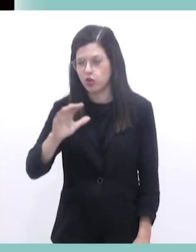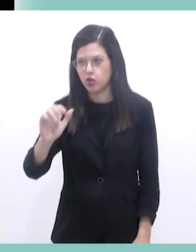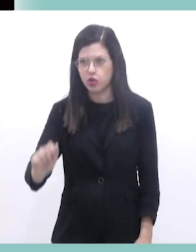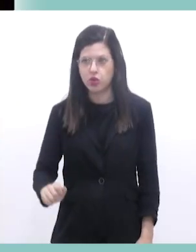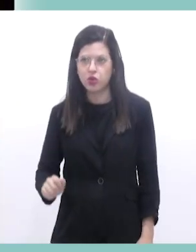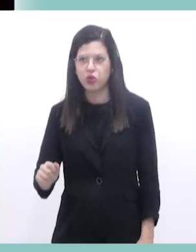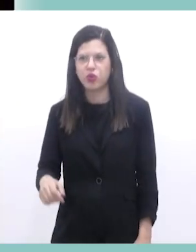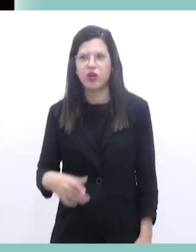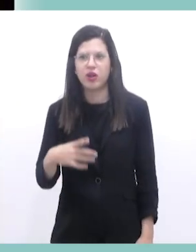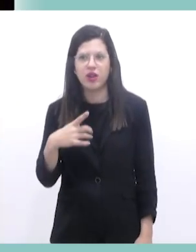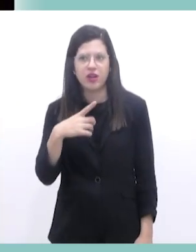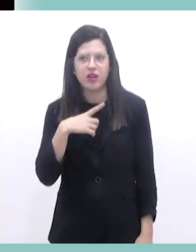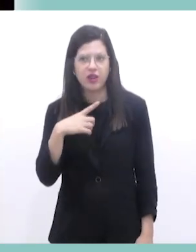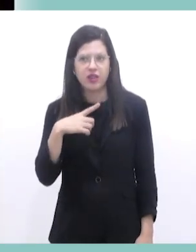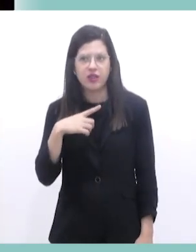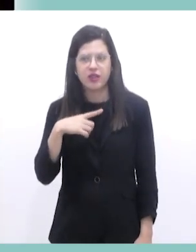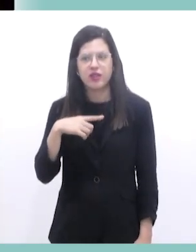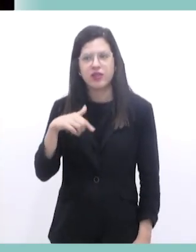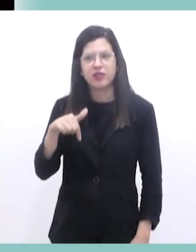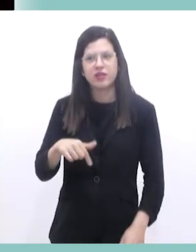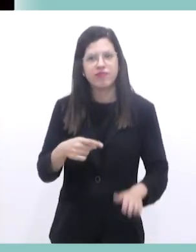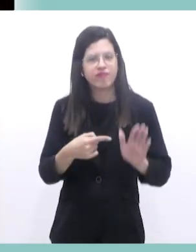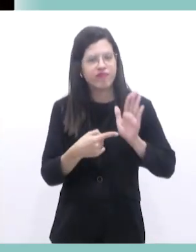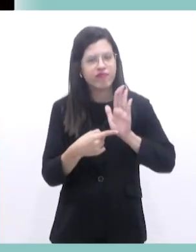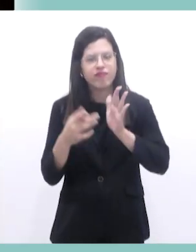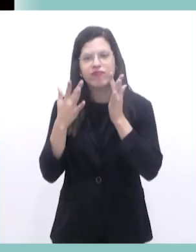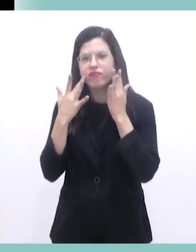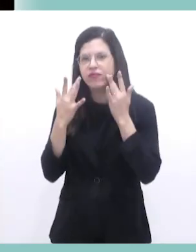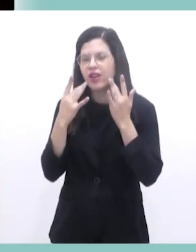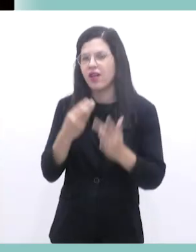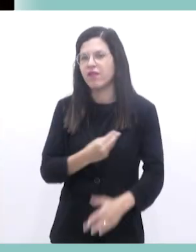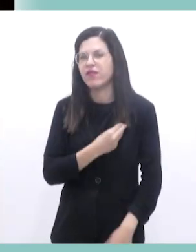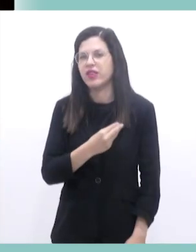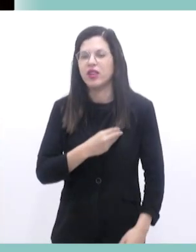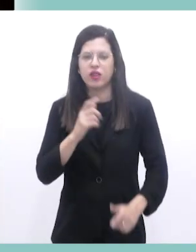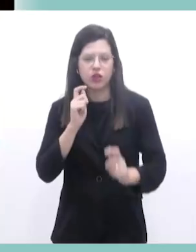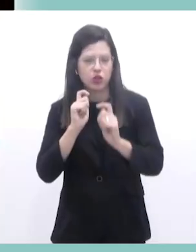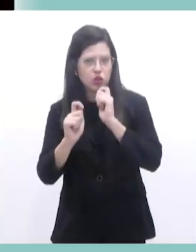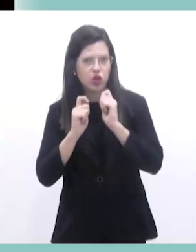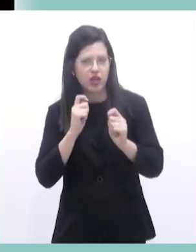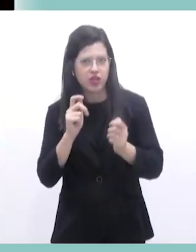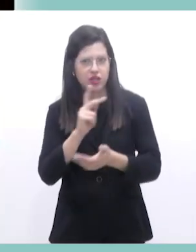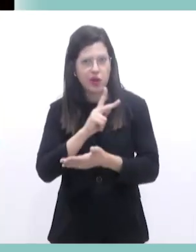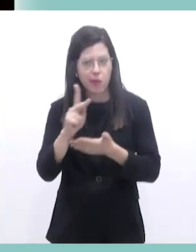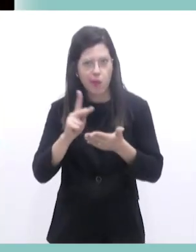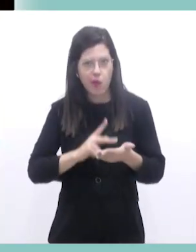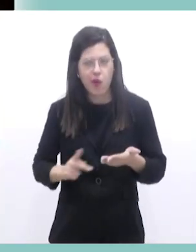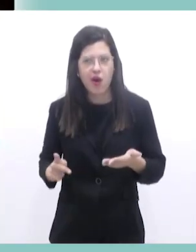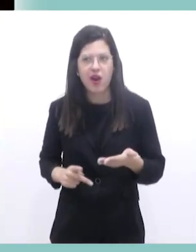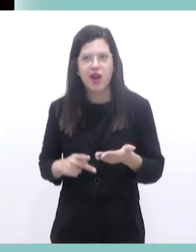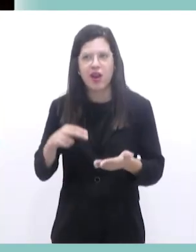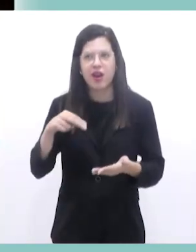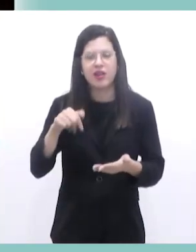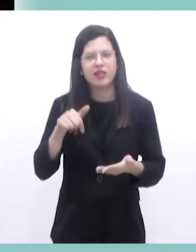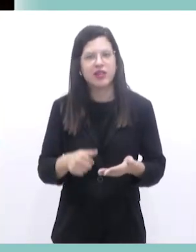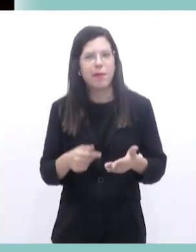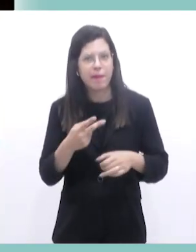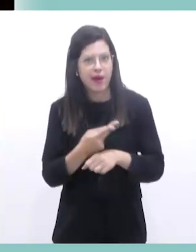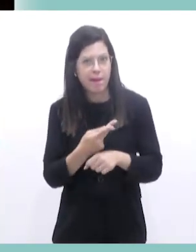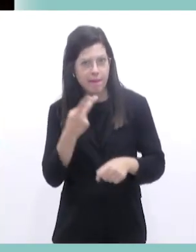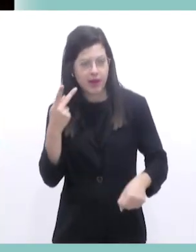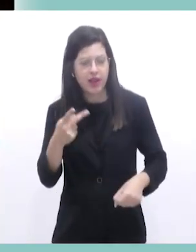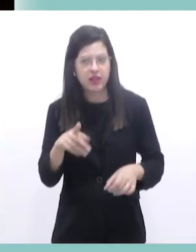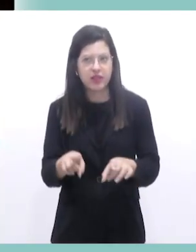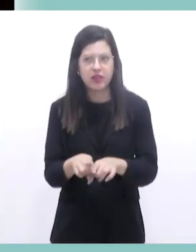Com dramaturgia de Silene Guedes, a peça fala sobre a vida da jornalista e poeta premiada Narcisa Amália de Campos e